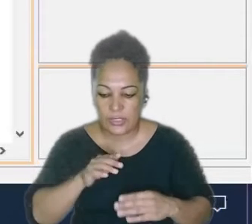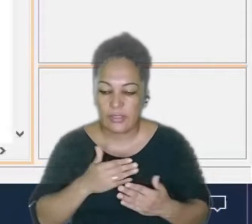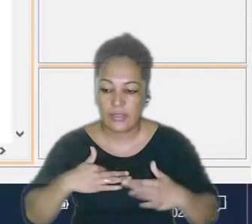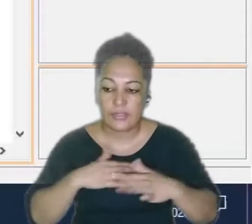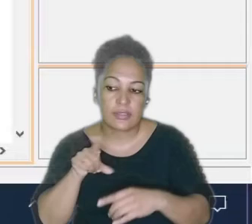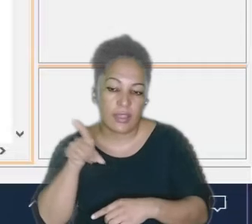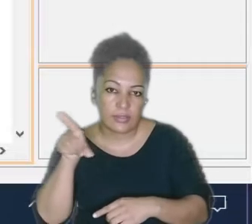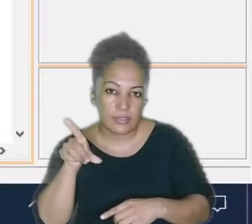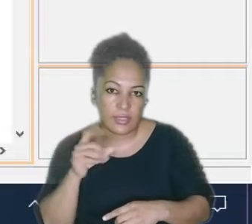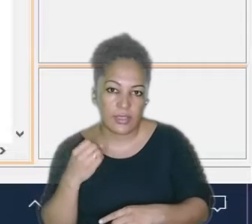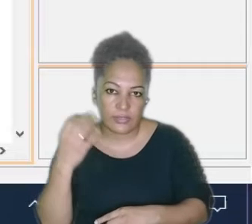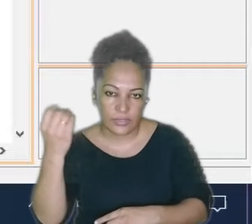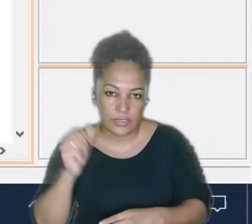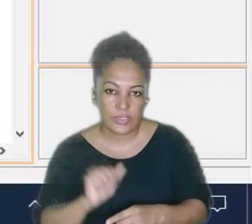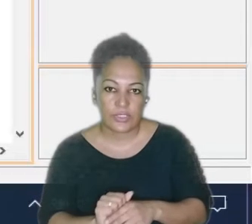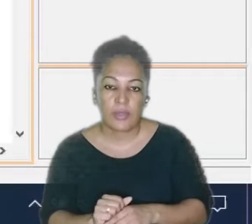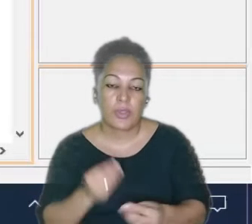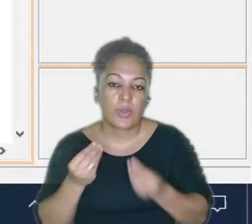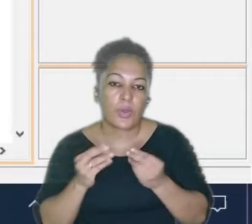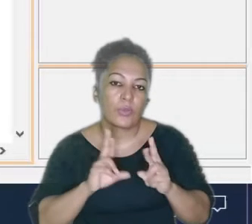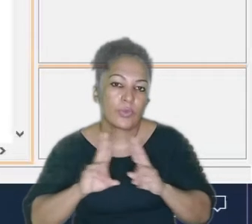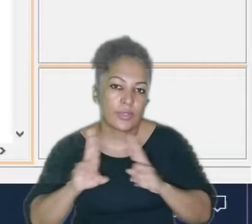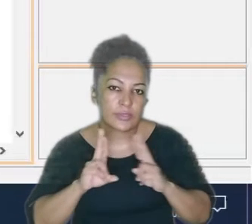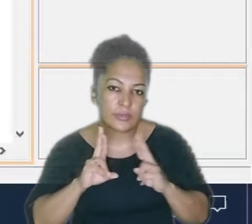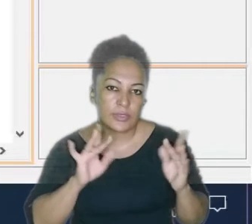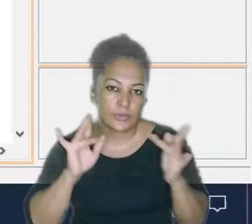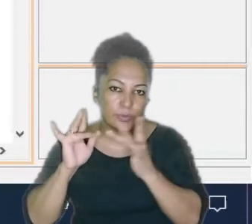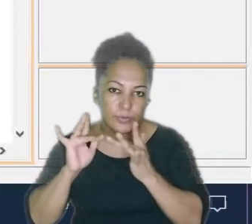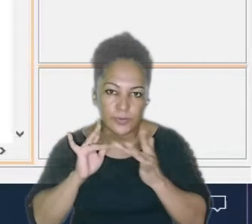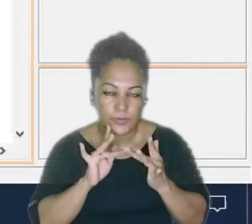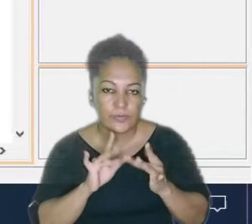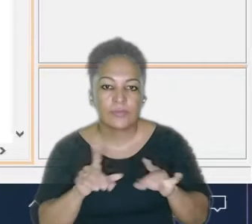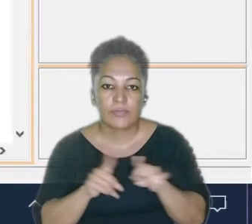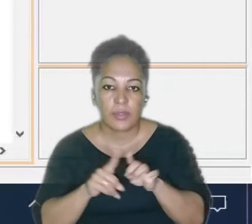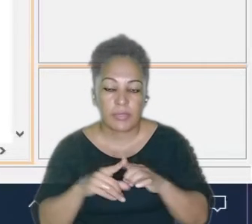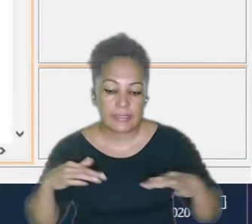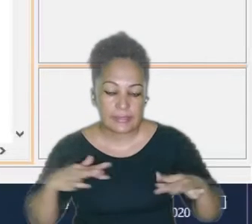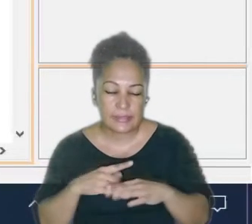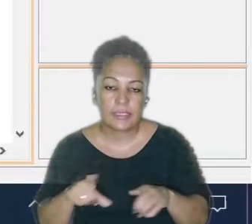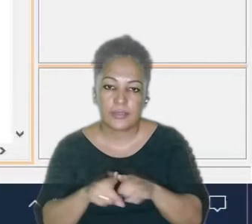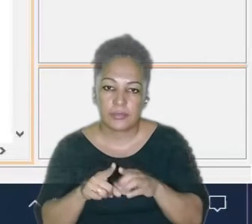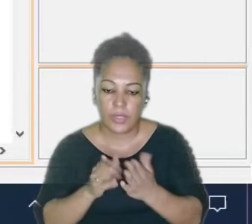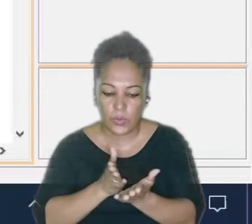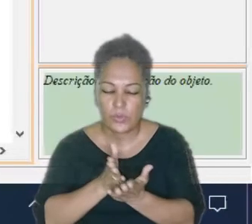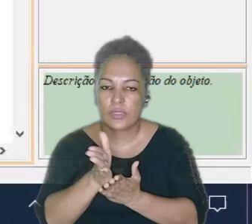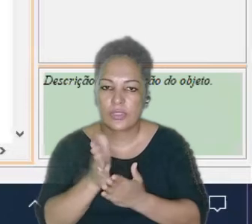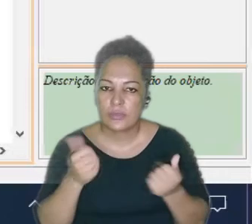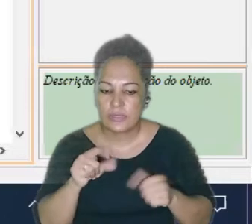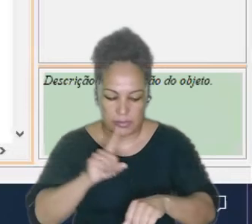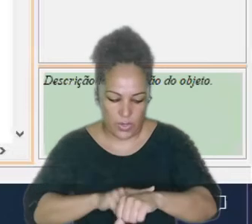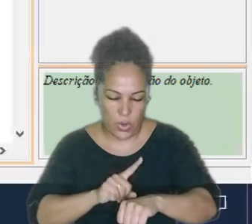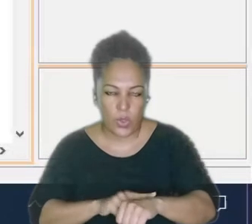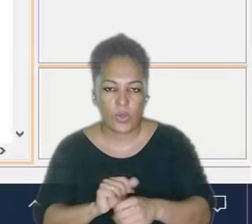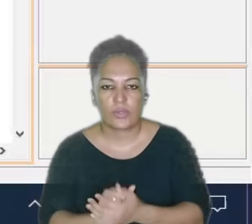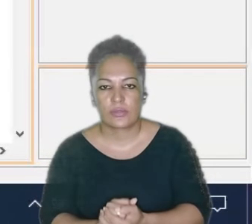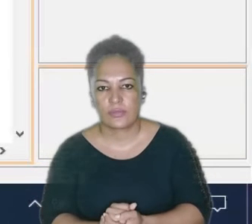como a informação está em cidade, eu vou fazer isso através de relacionamentos. Tá? Além da cidade, origem e destino, o trecho tem que saber